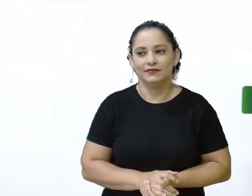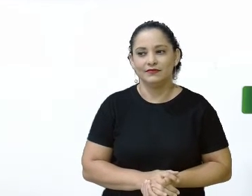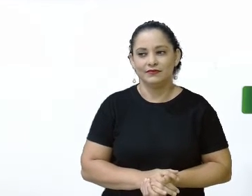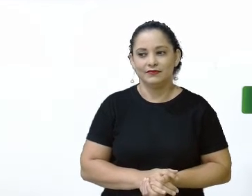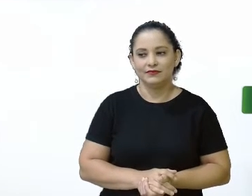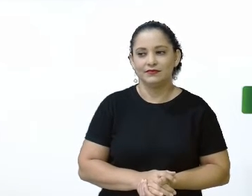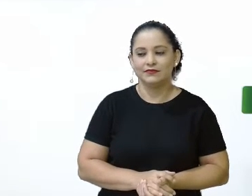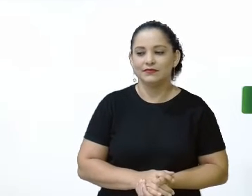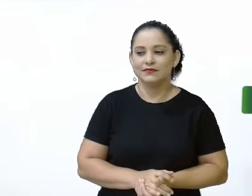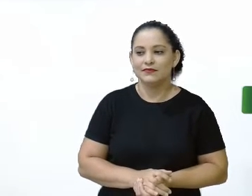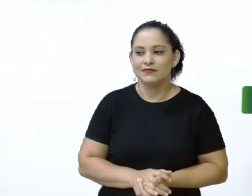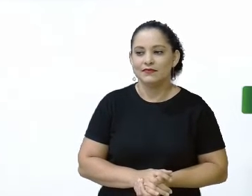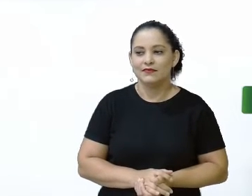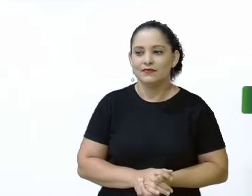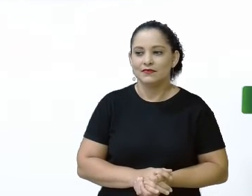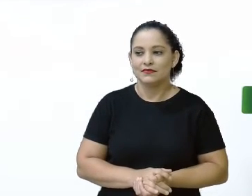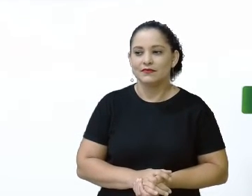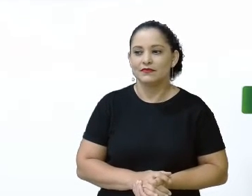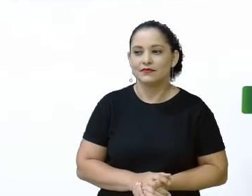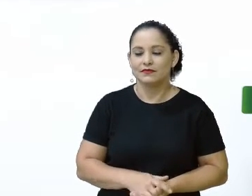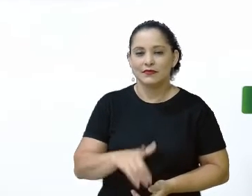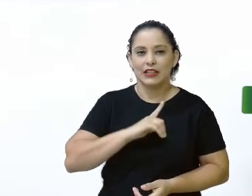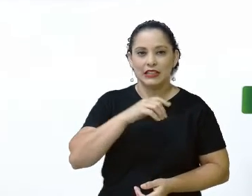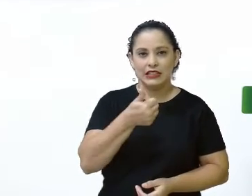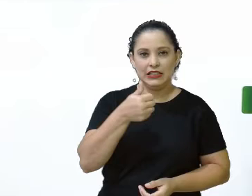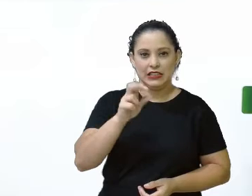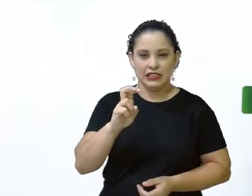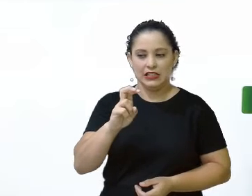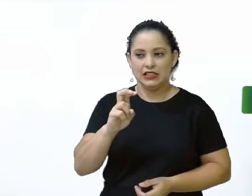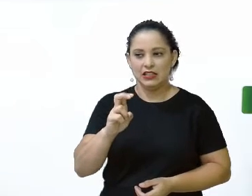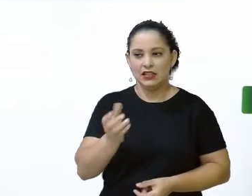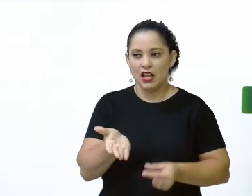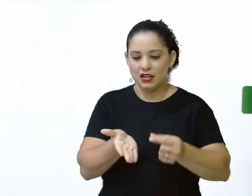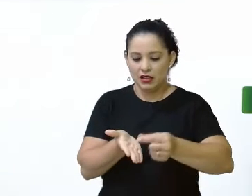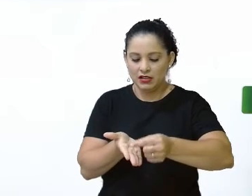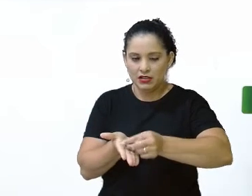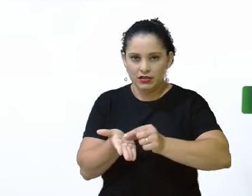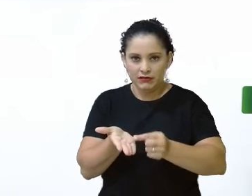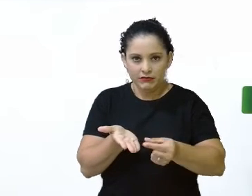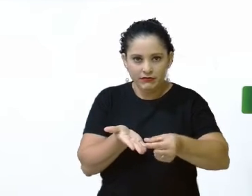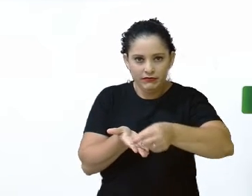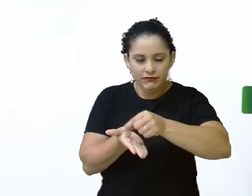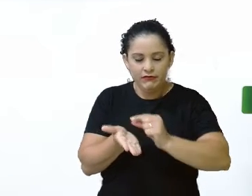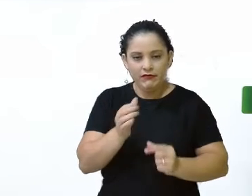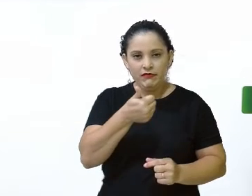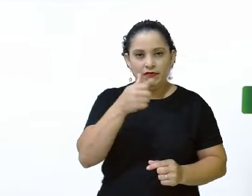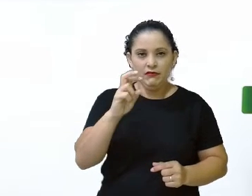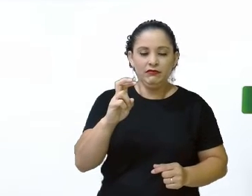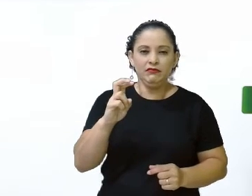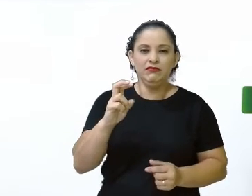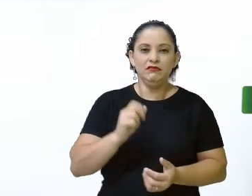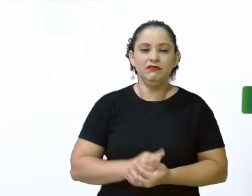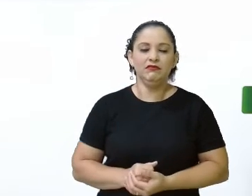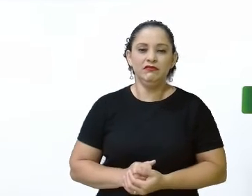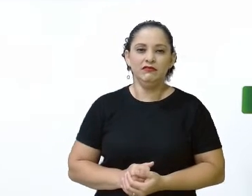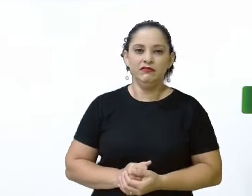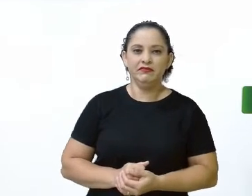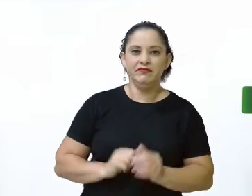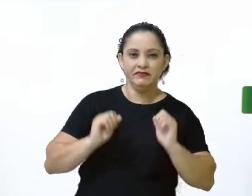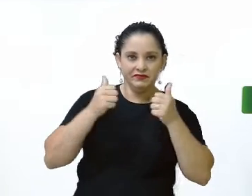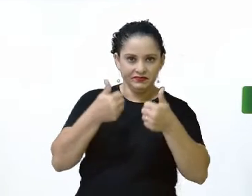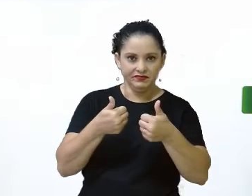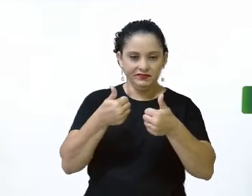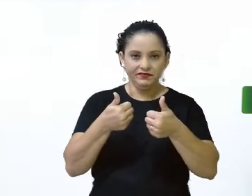15. Pronto. Peguei 15 pecinhas da minha mancala. Tem 15 aqui. 15 pecinhas,